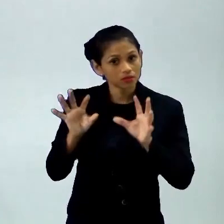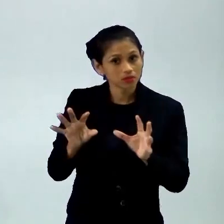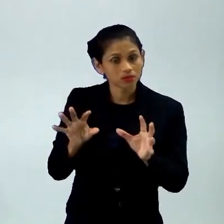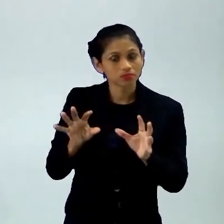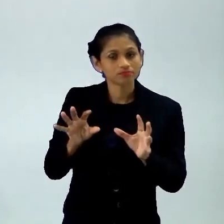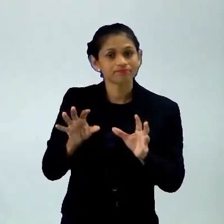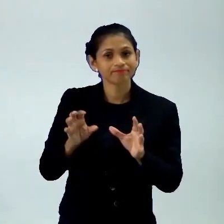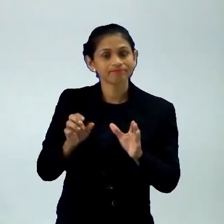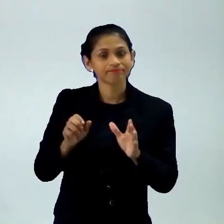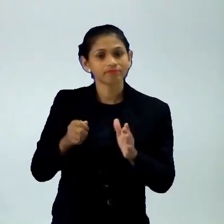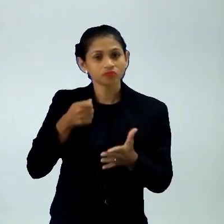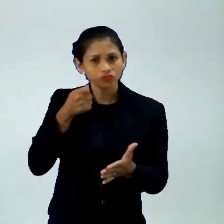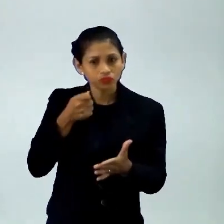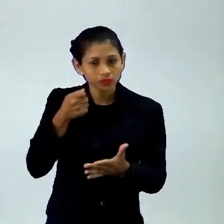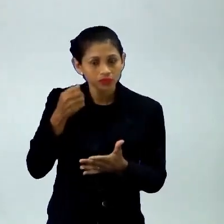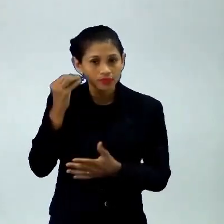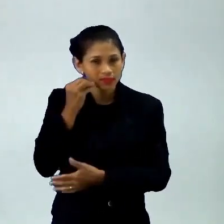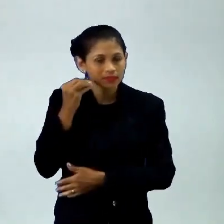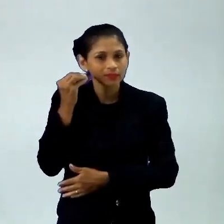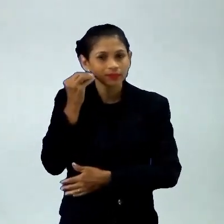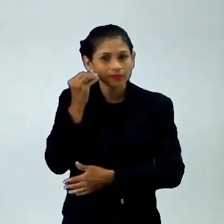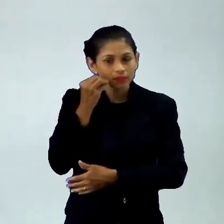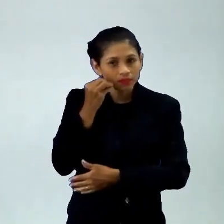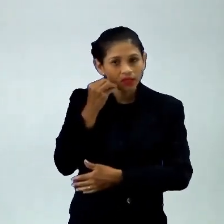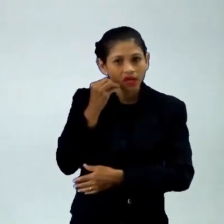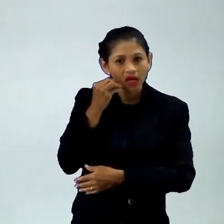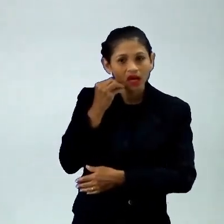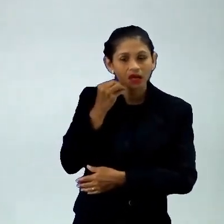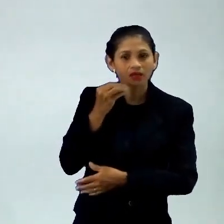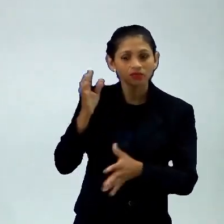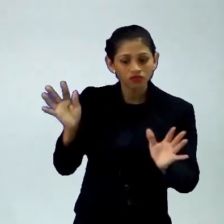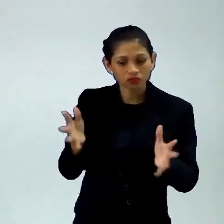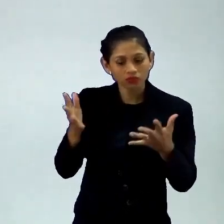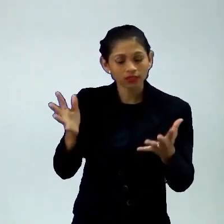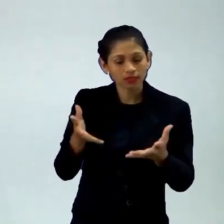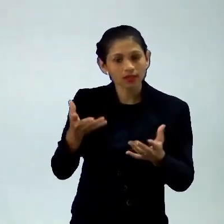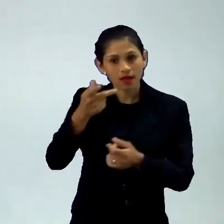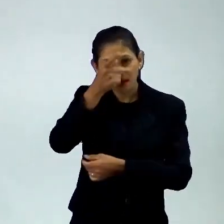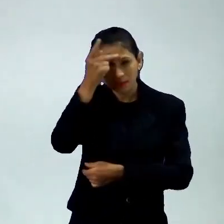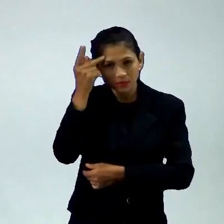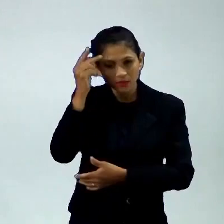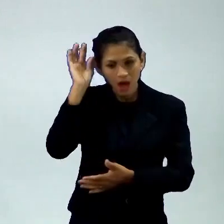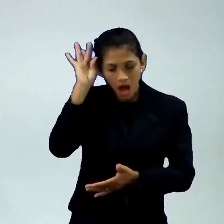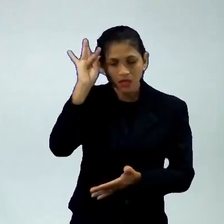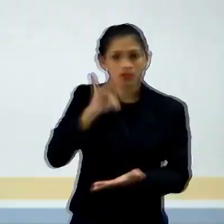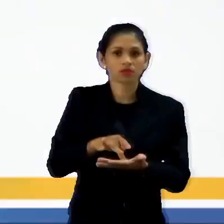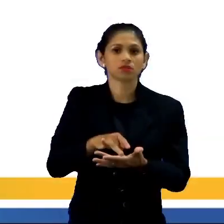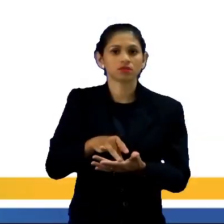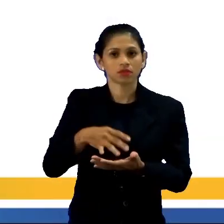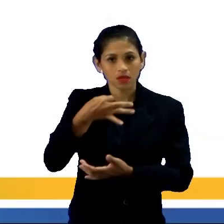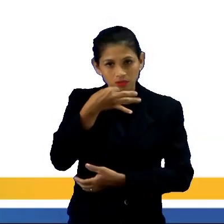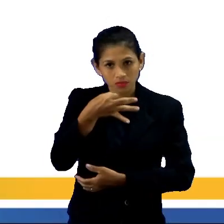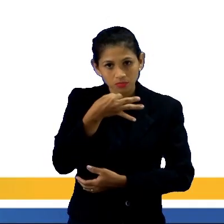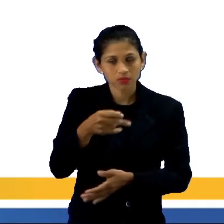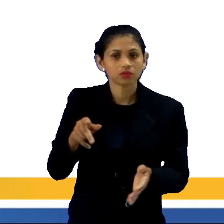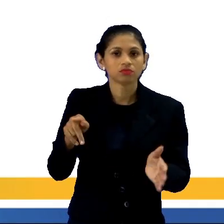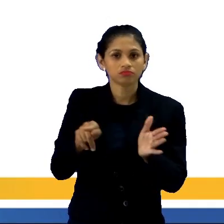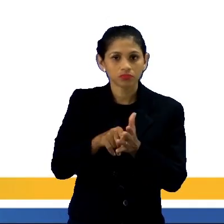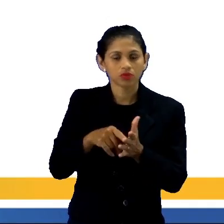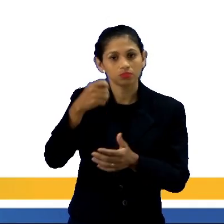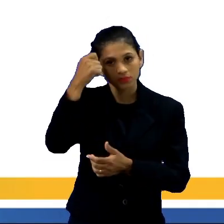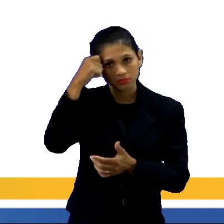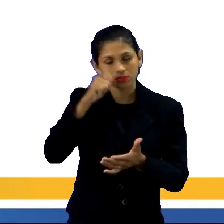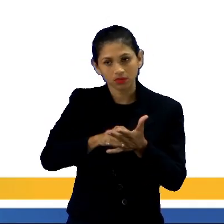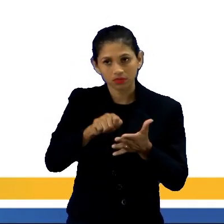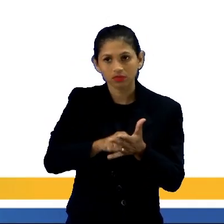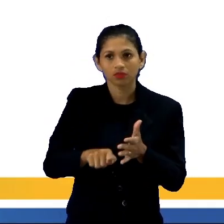aquela opinião, ela é verdadeira. Vamos conhecer algumas características do artigo de opinião? Vamos lá. Voltemos aqui para a